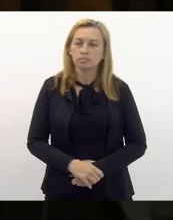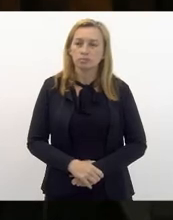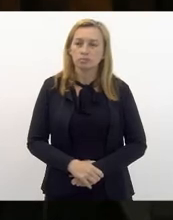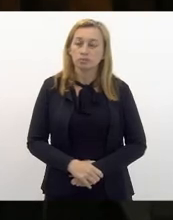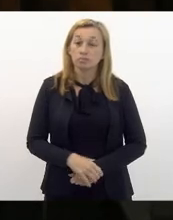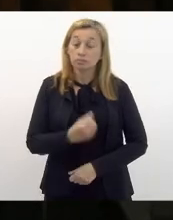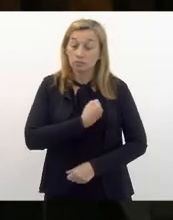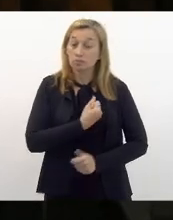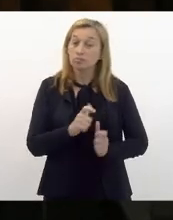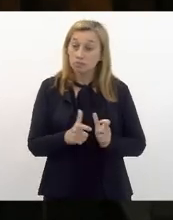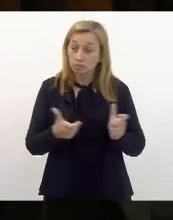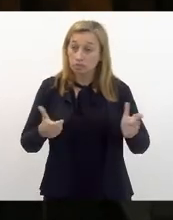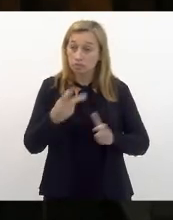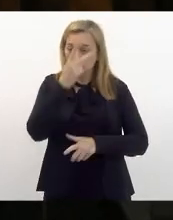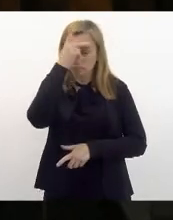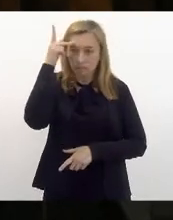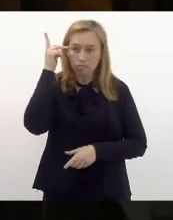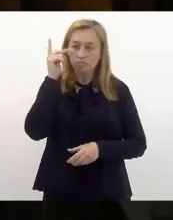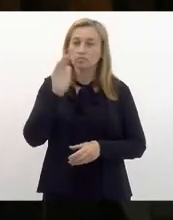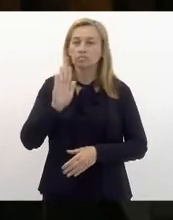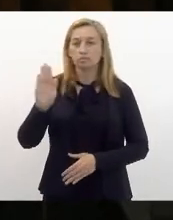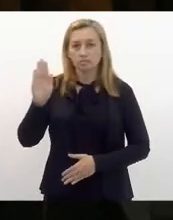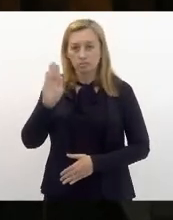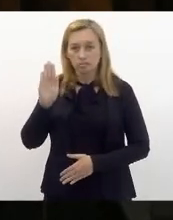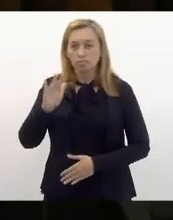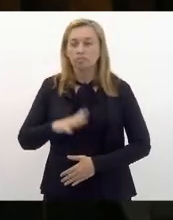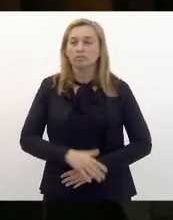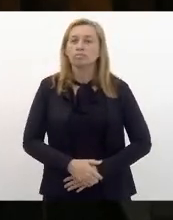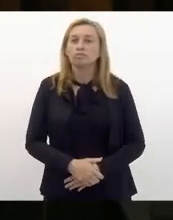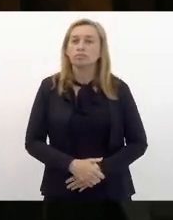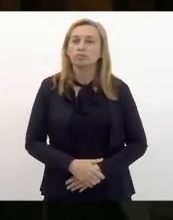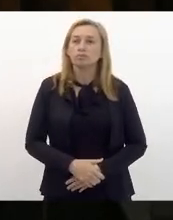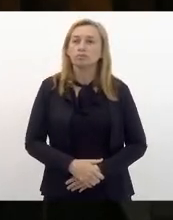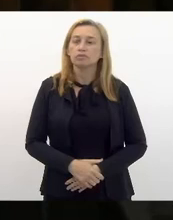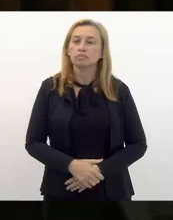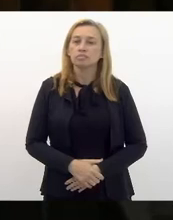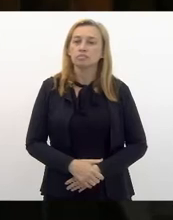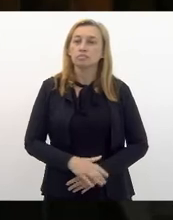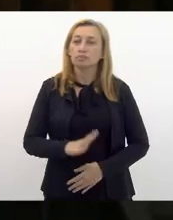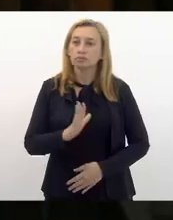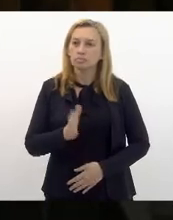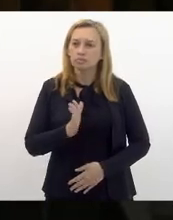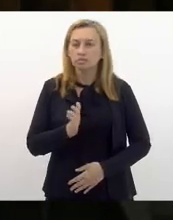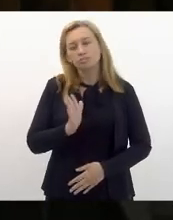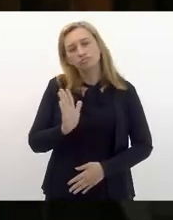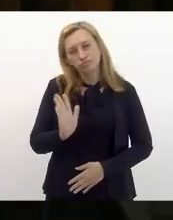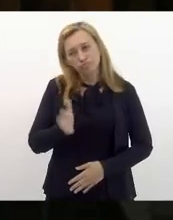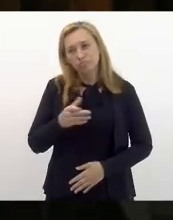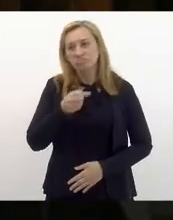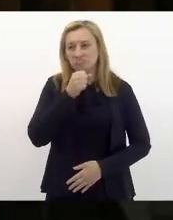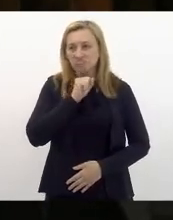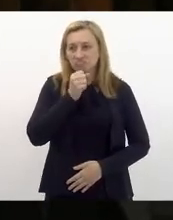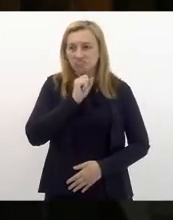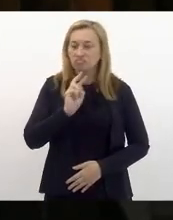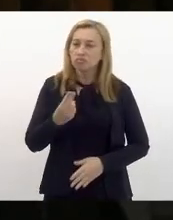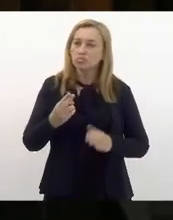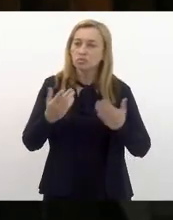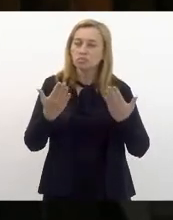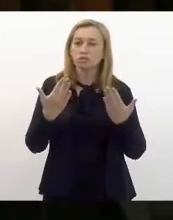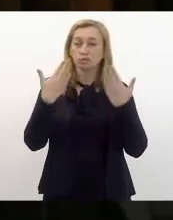imenso de candidatos ou já calejados na política ou